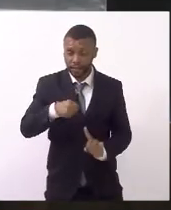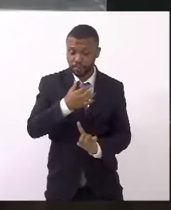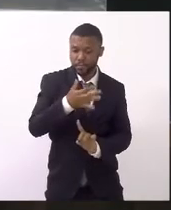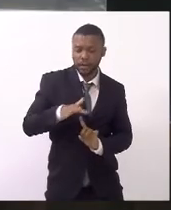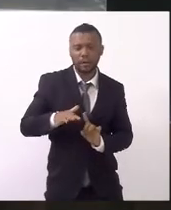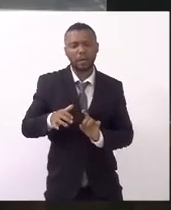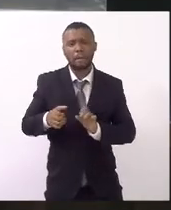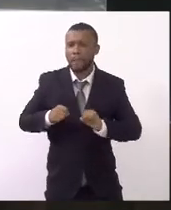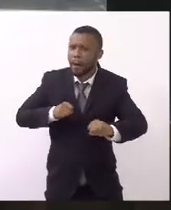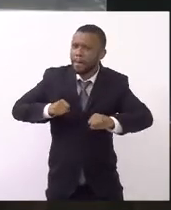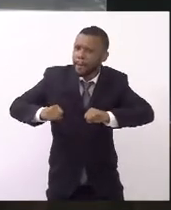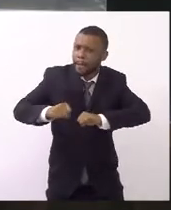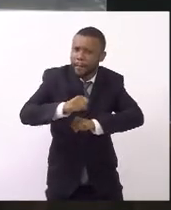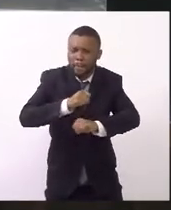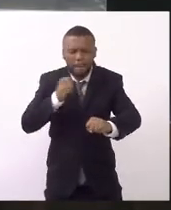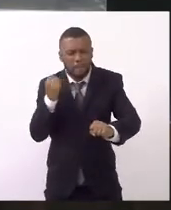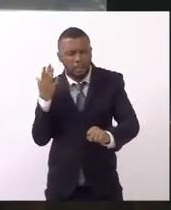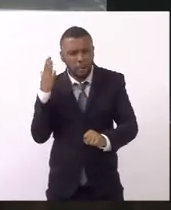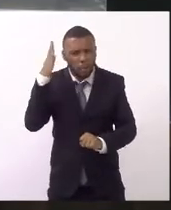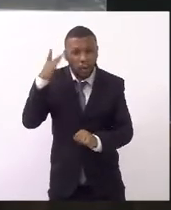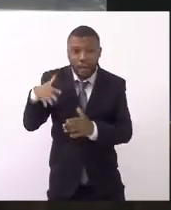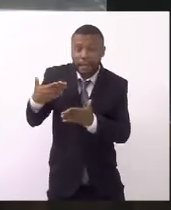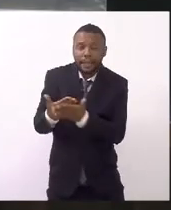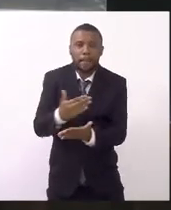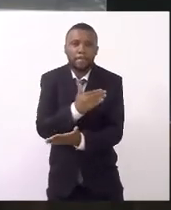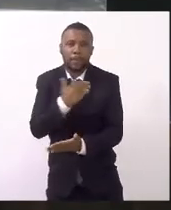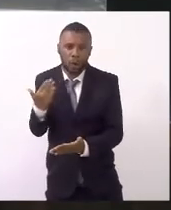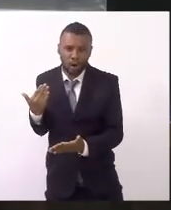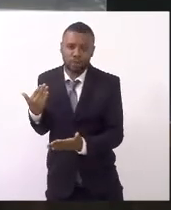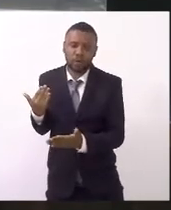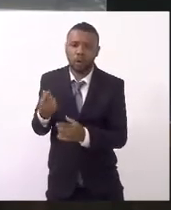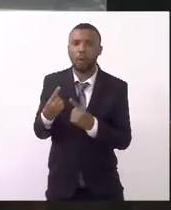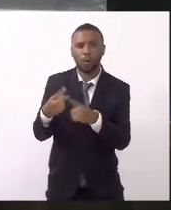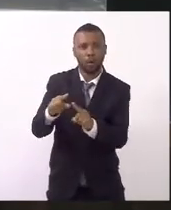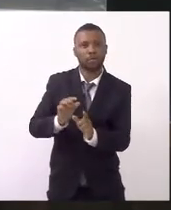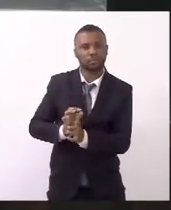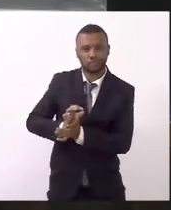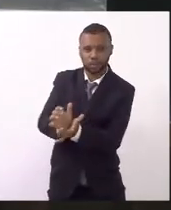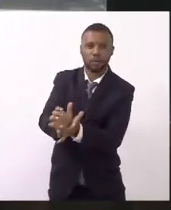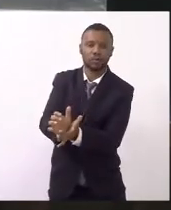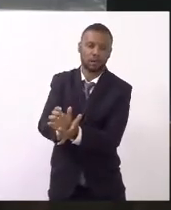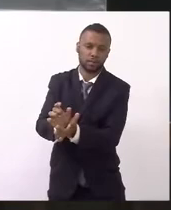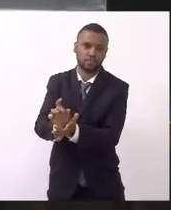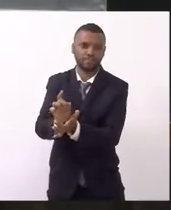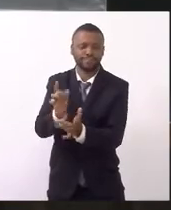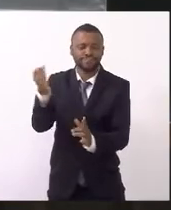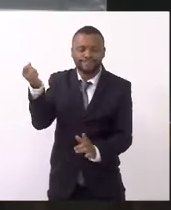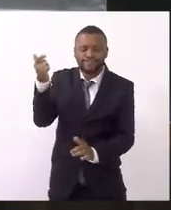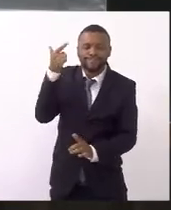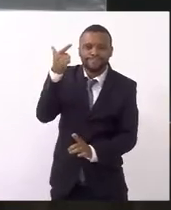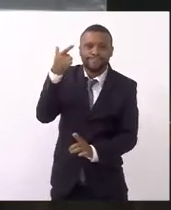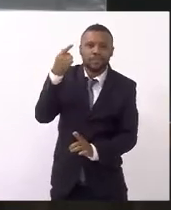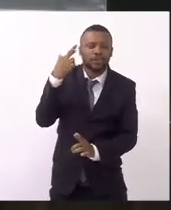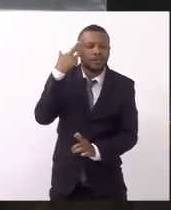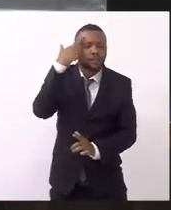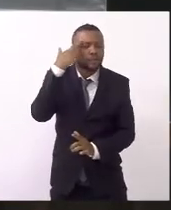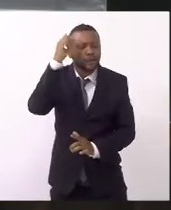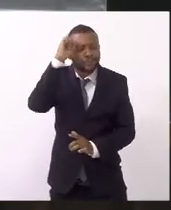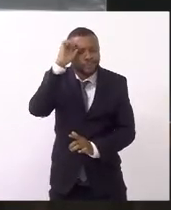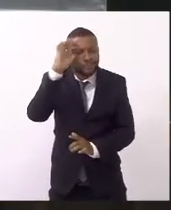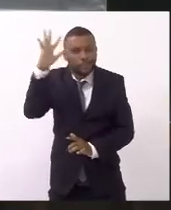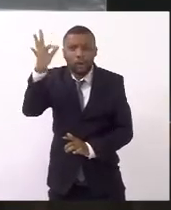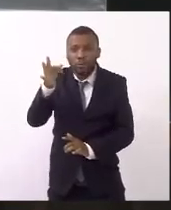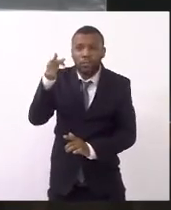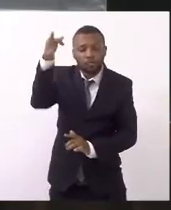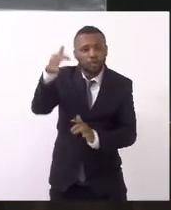sua morte contra o racismo religioso a inspiração para continuarmos sonhando Por Um Mundo Melhor